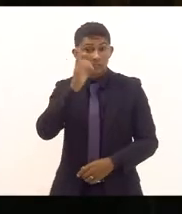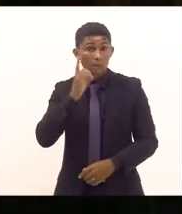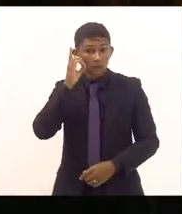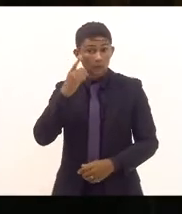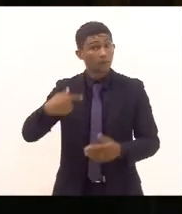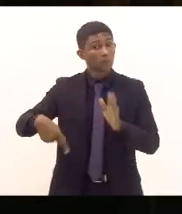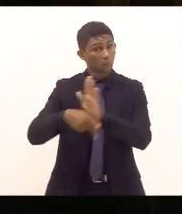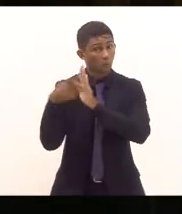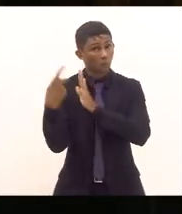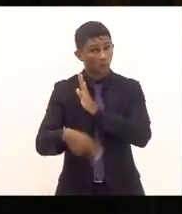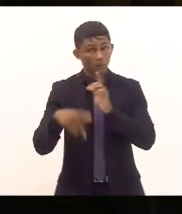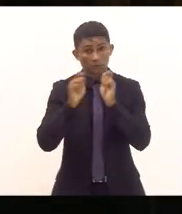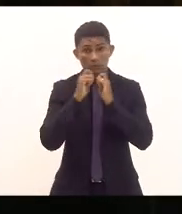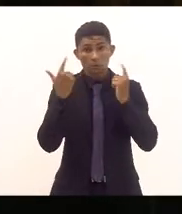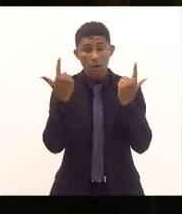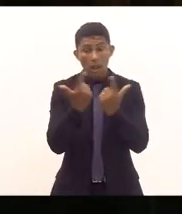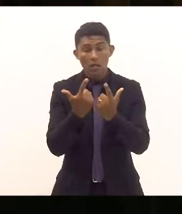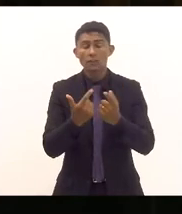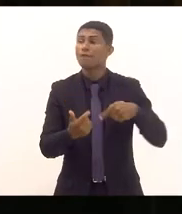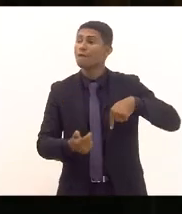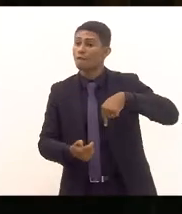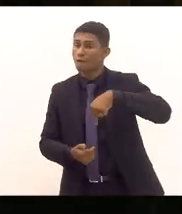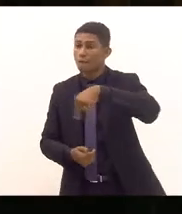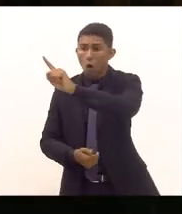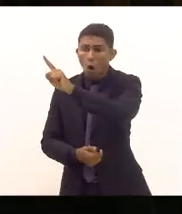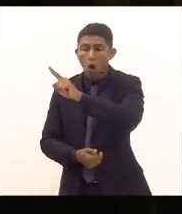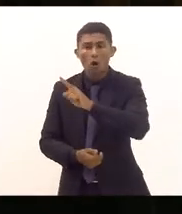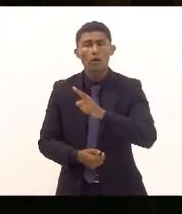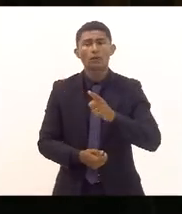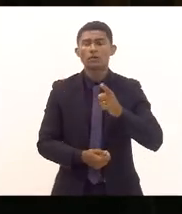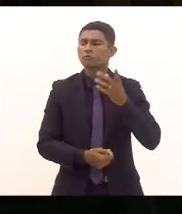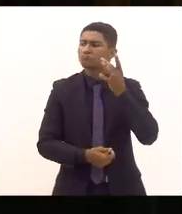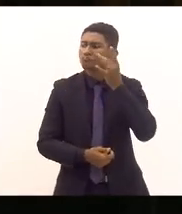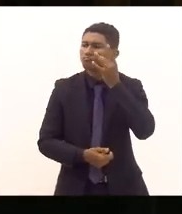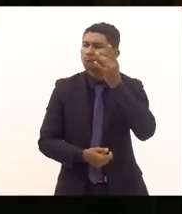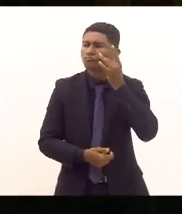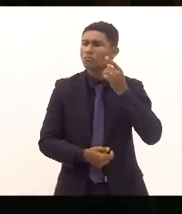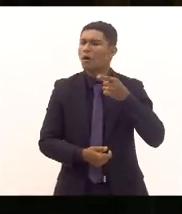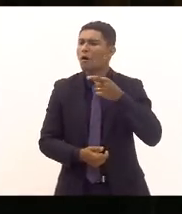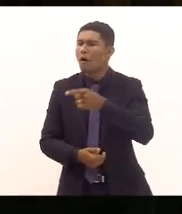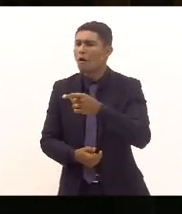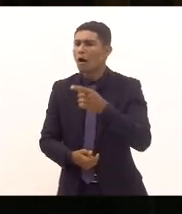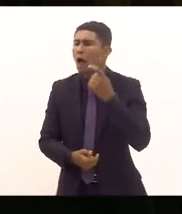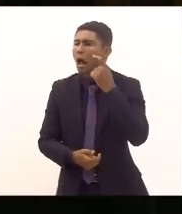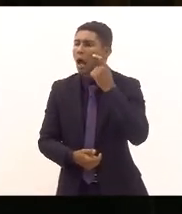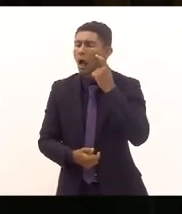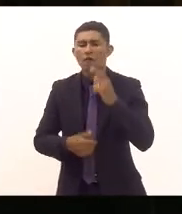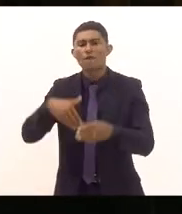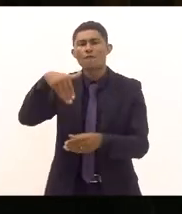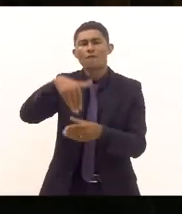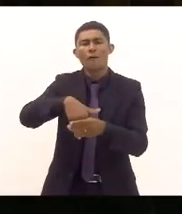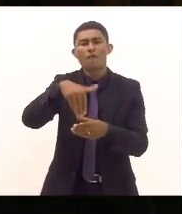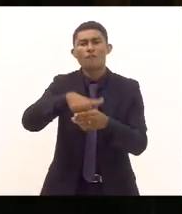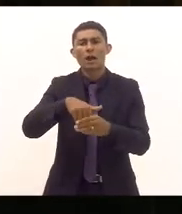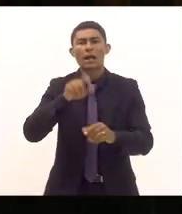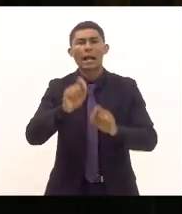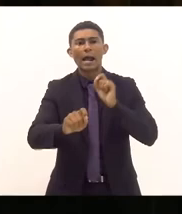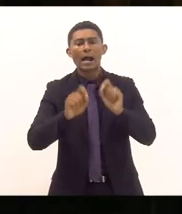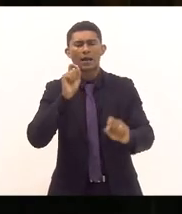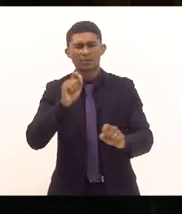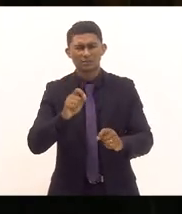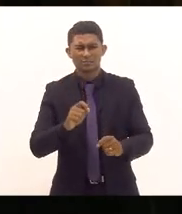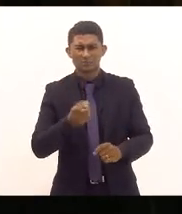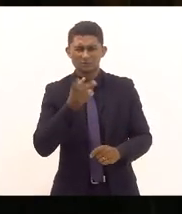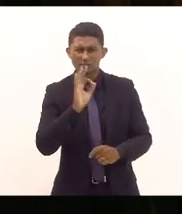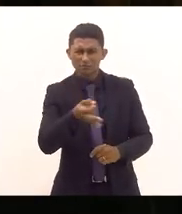casa esteve lá pessoalmente conduzindo o processo eleitoral sendo cabo